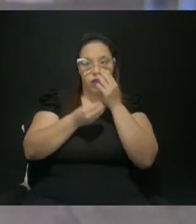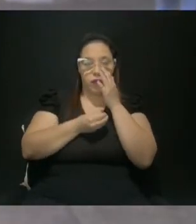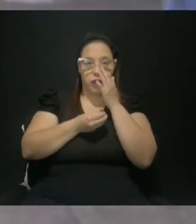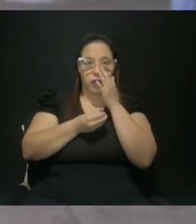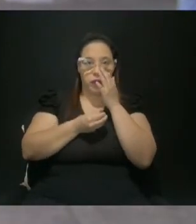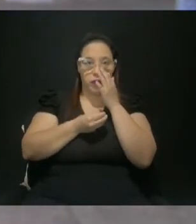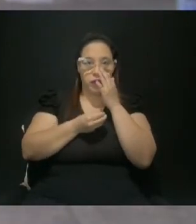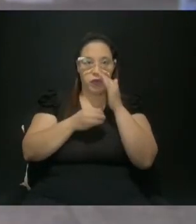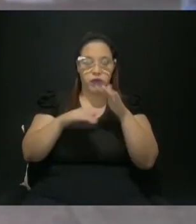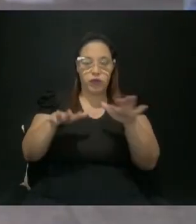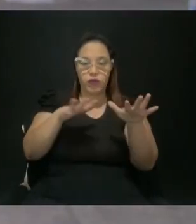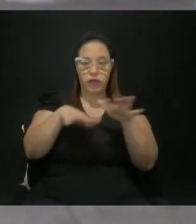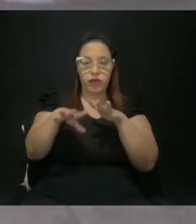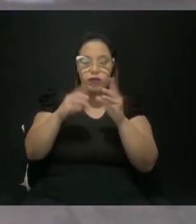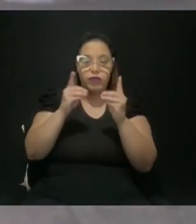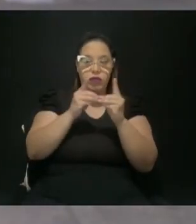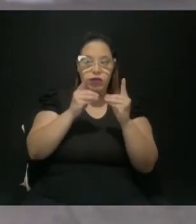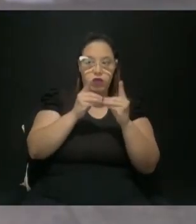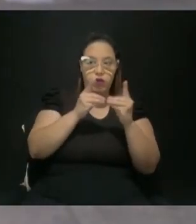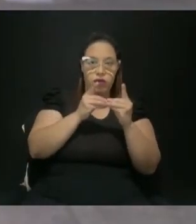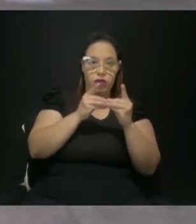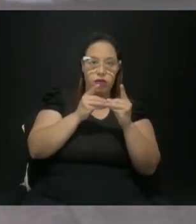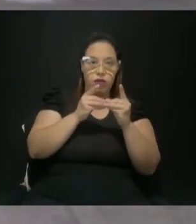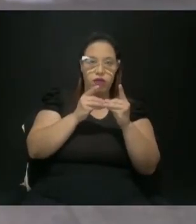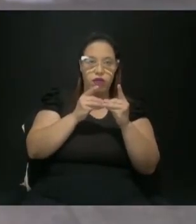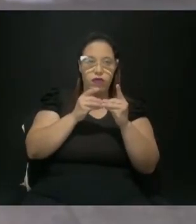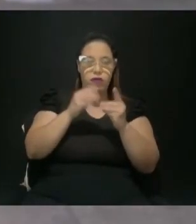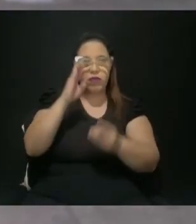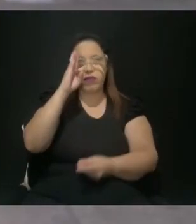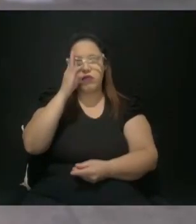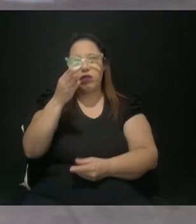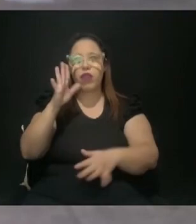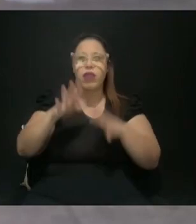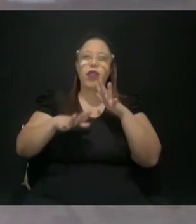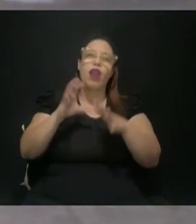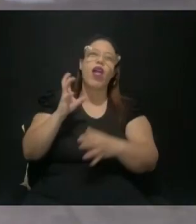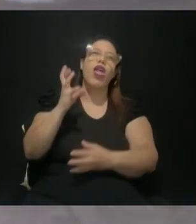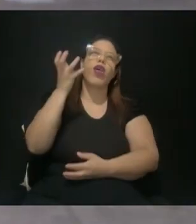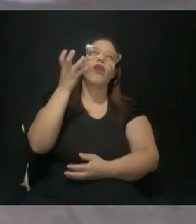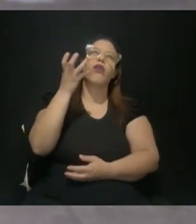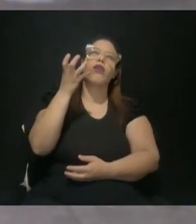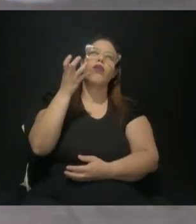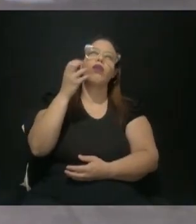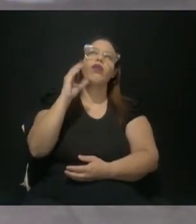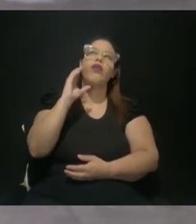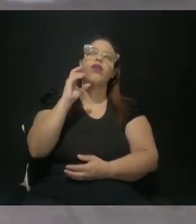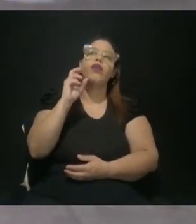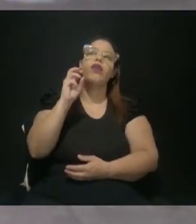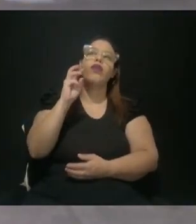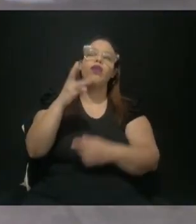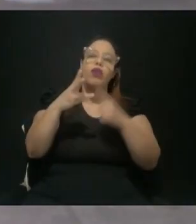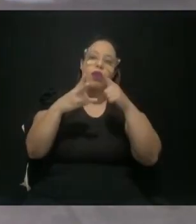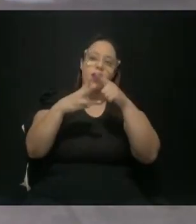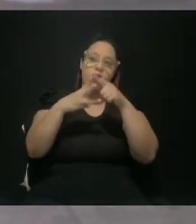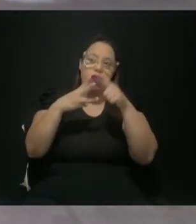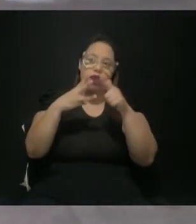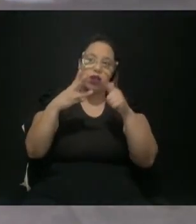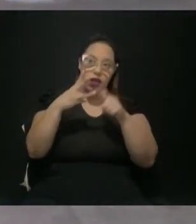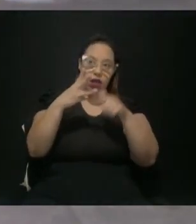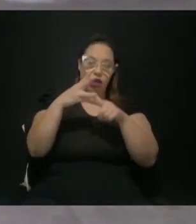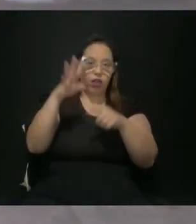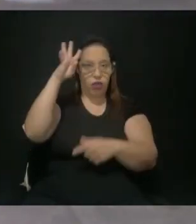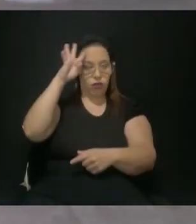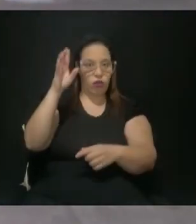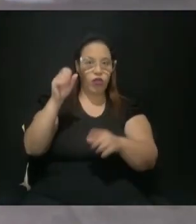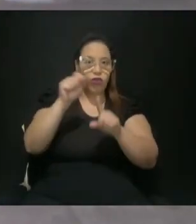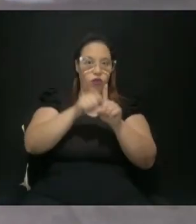desses agendamentos. A previsão é que o plantão aconteça toda terceira quarta-feira de cada mês. Então a